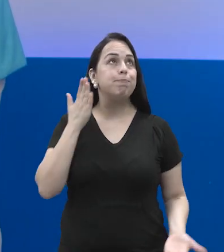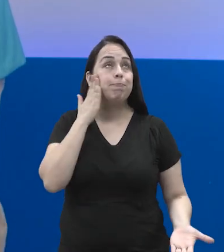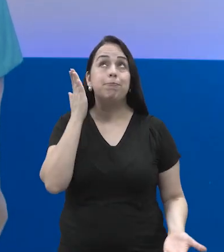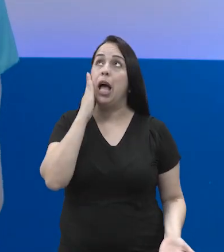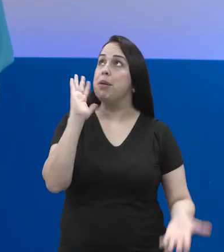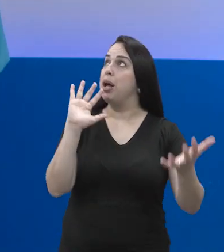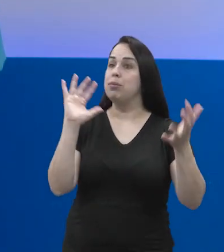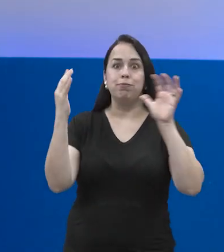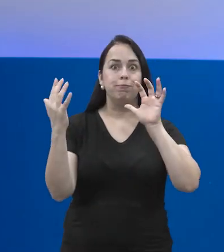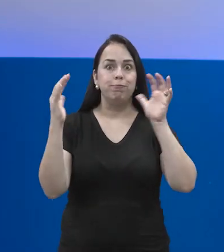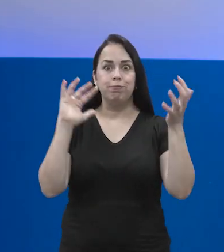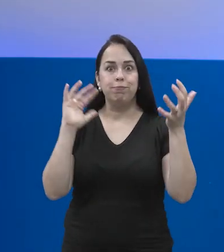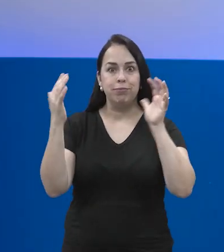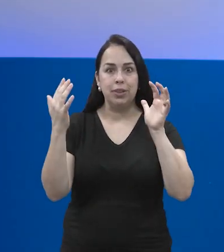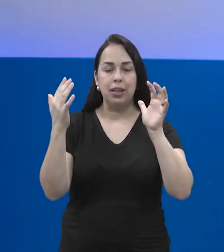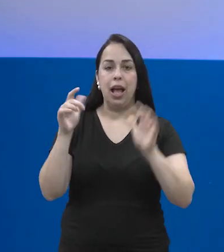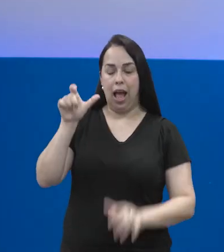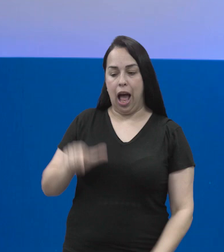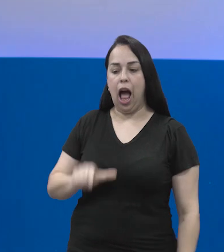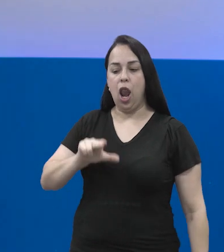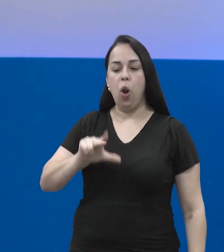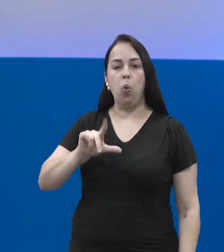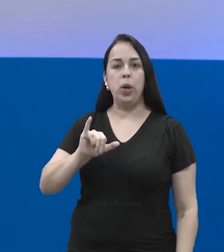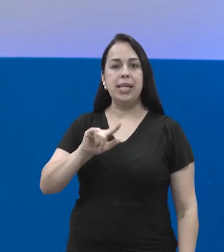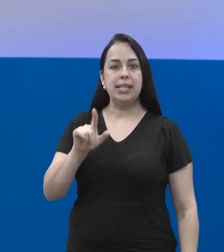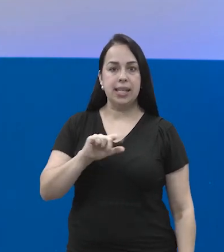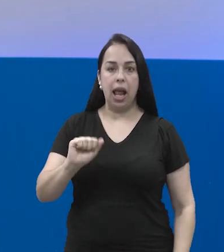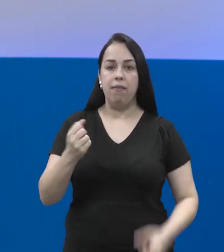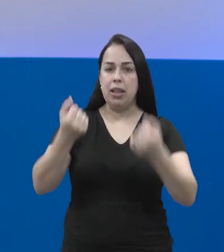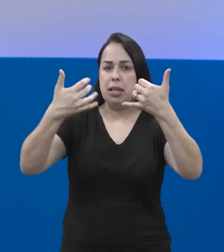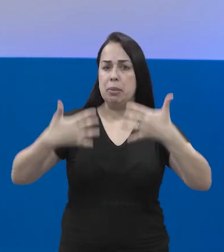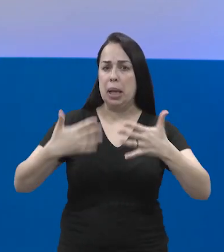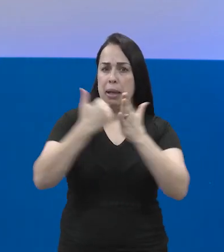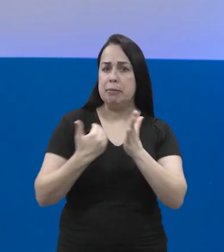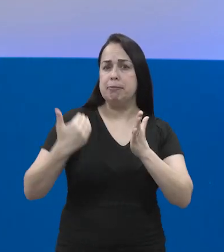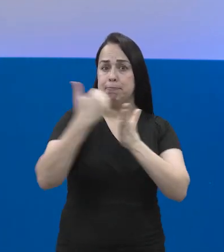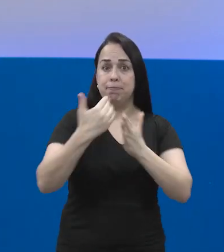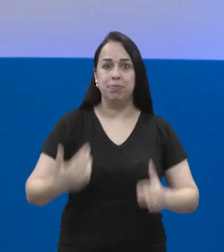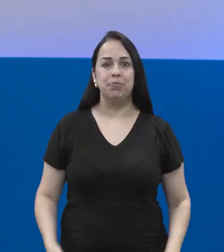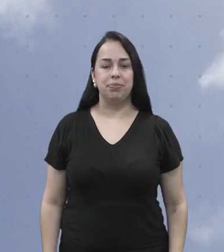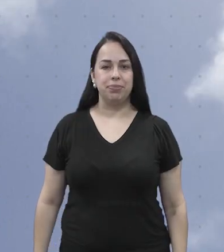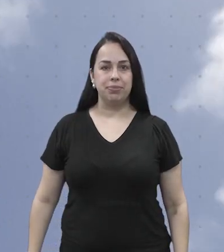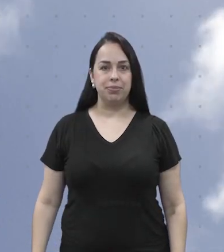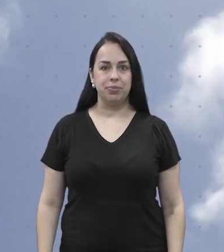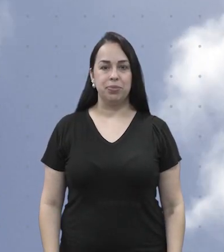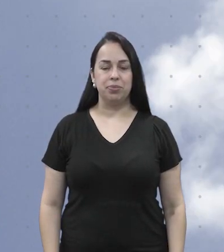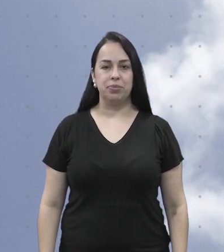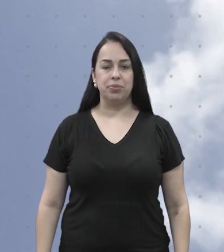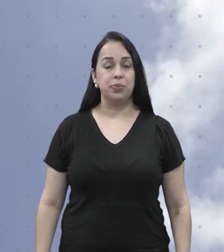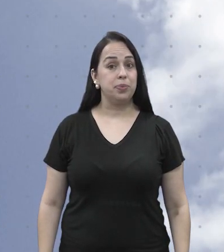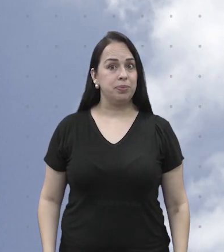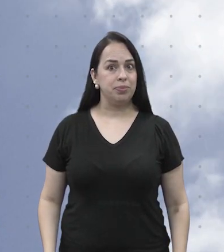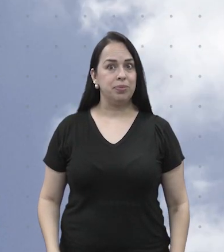Hora de saber como fica o tempo na região. Luísa Minas traz as informações para a gente.